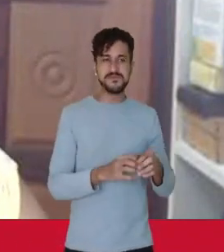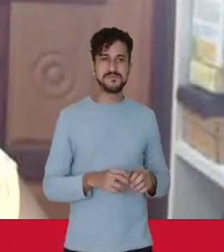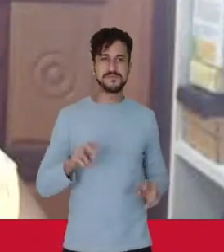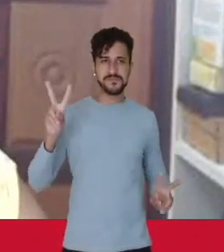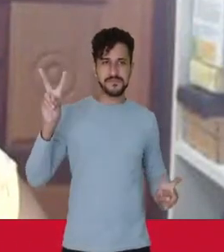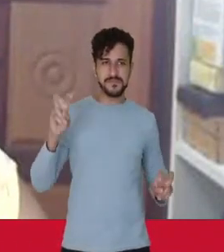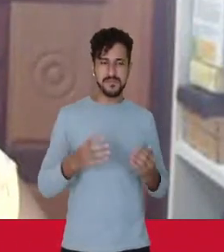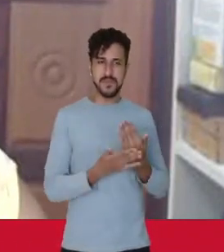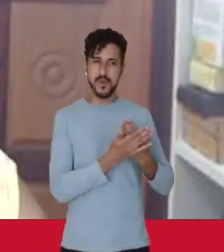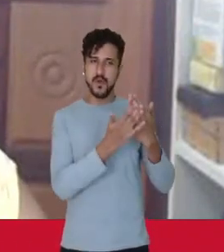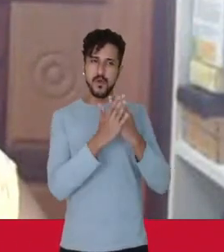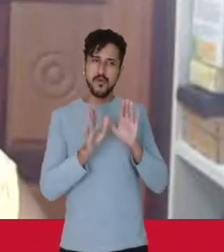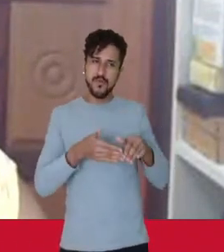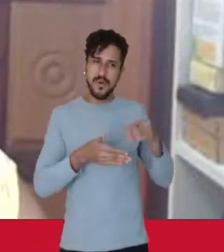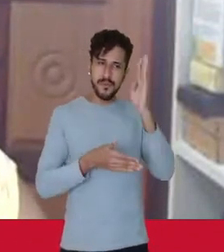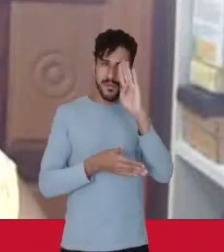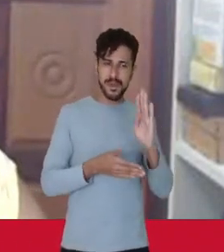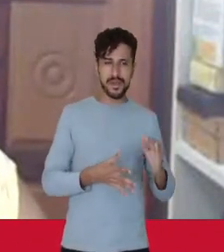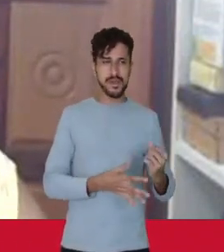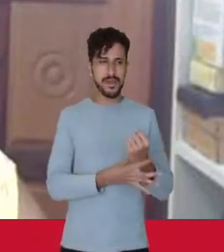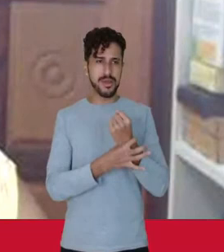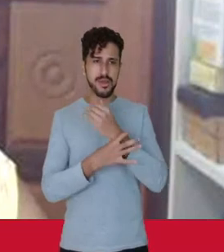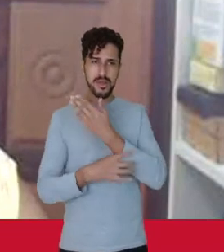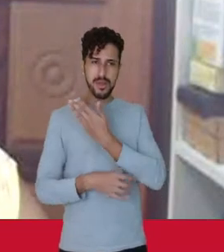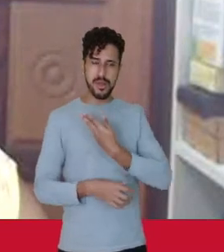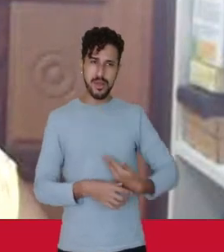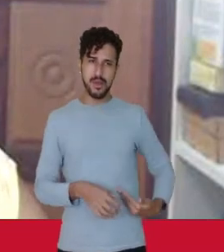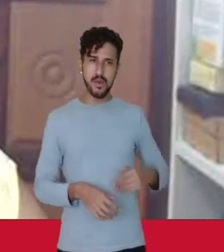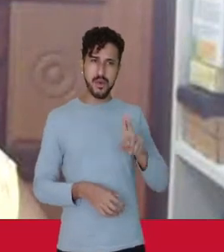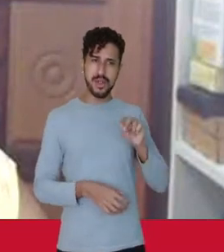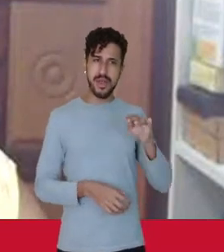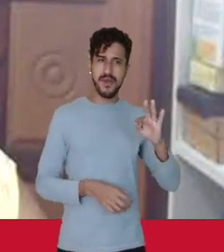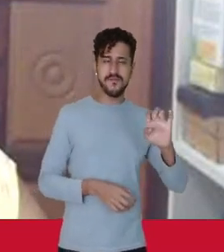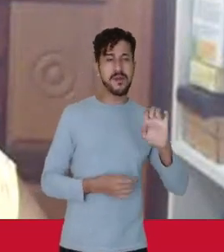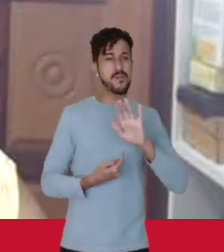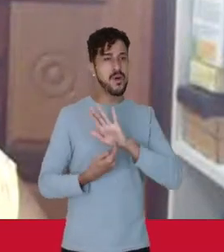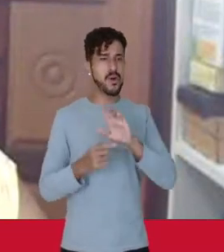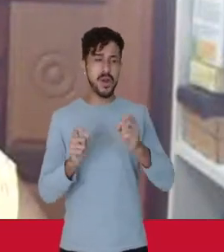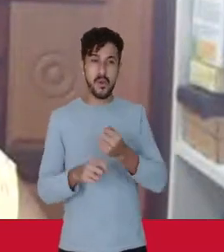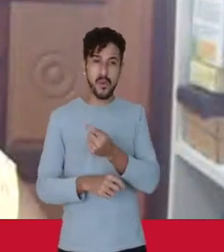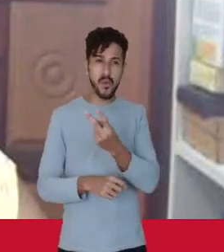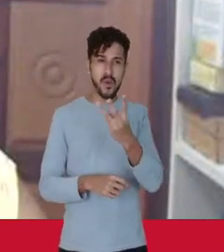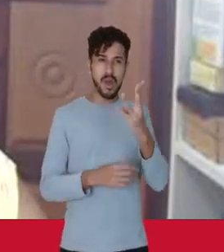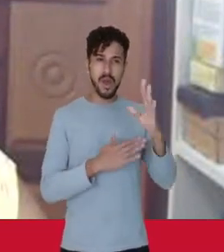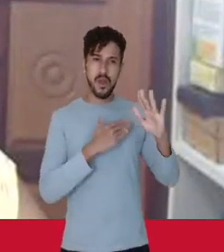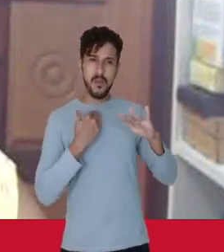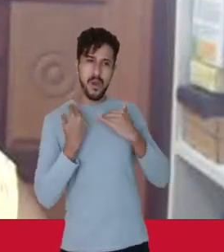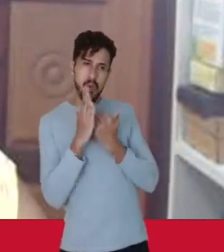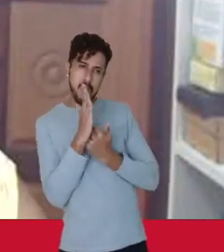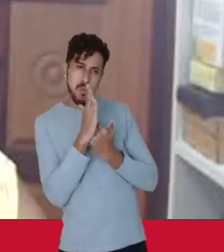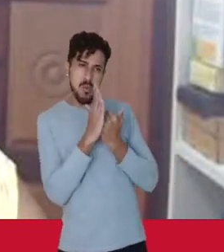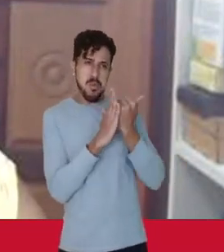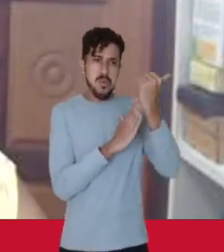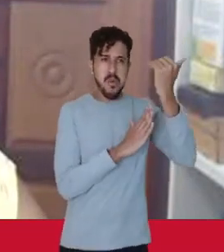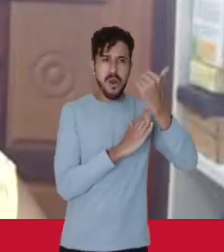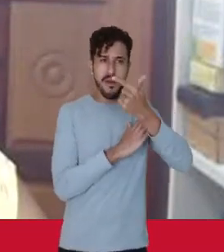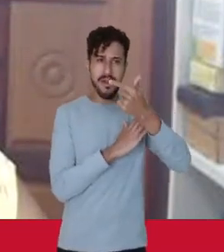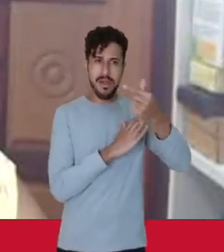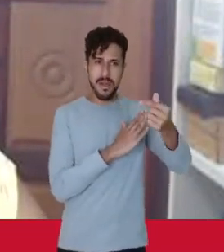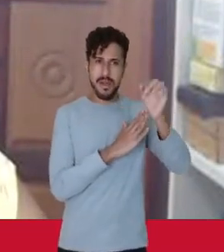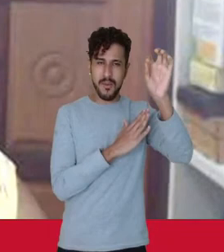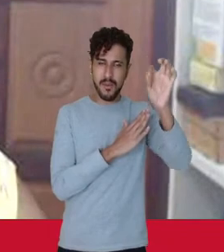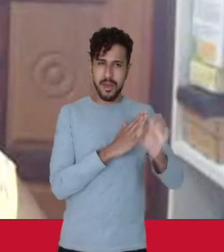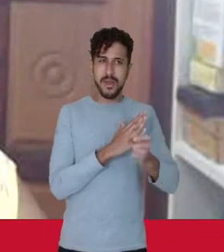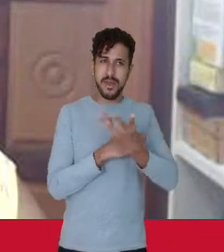do Fórum Brasileiro de Segurança Pública e da Unicef revela que o número de mortos aumentou 27%